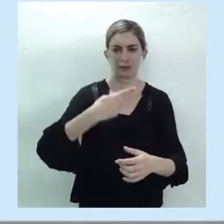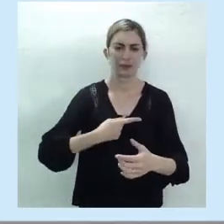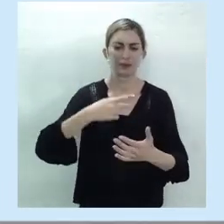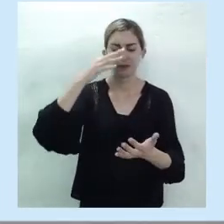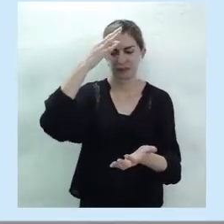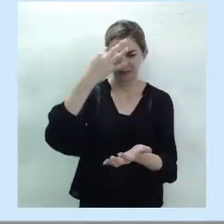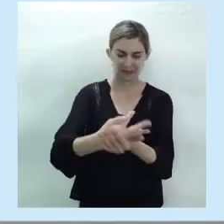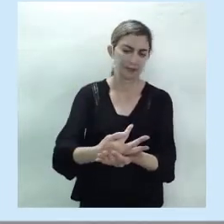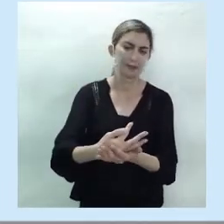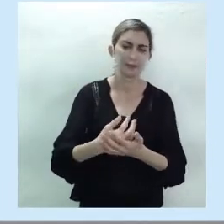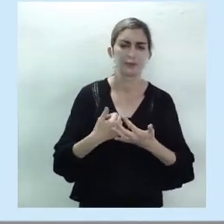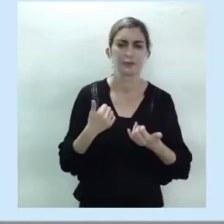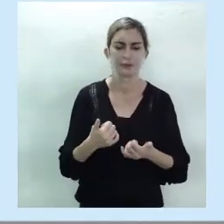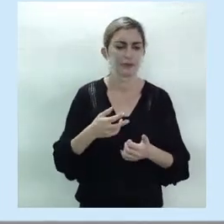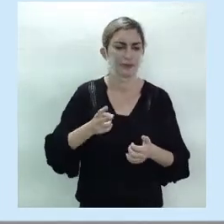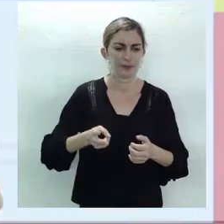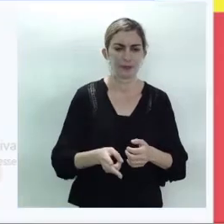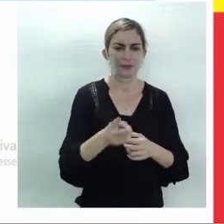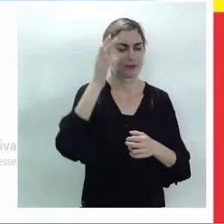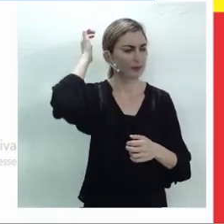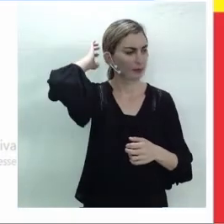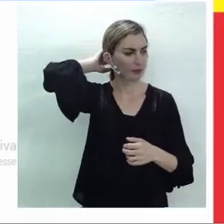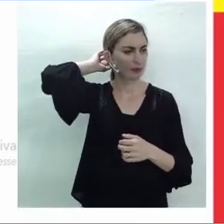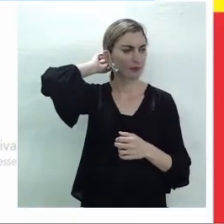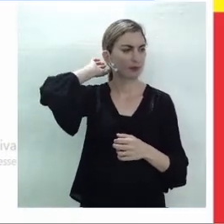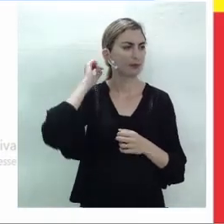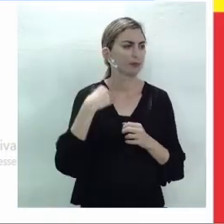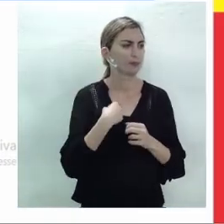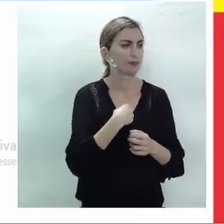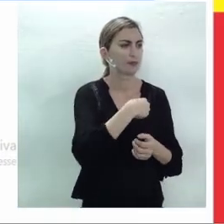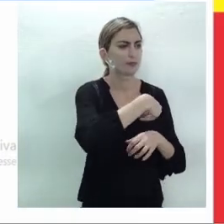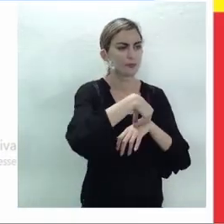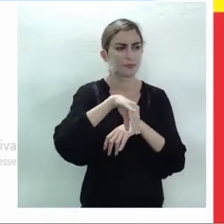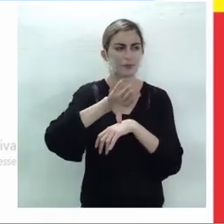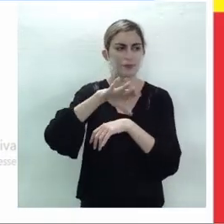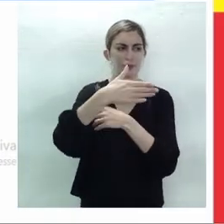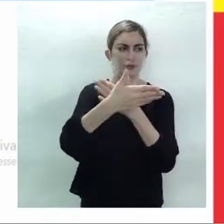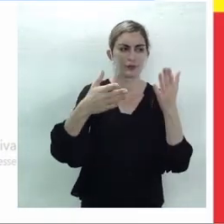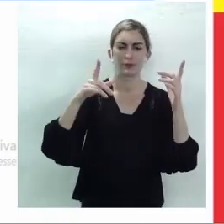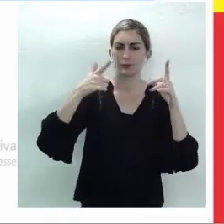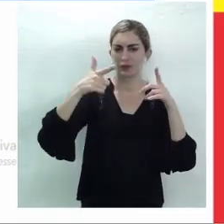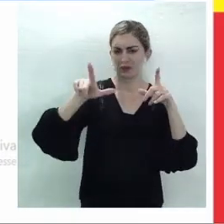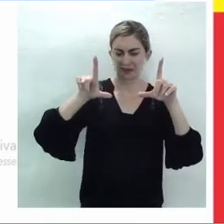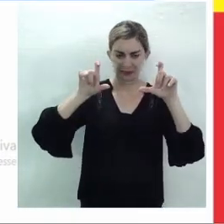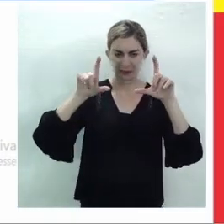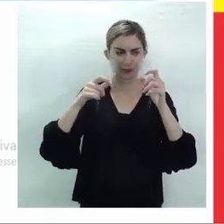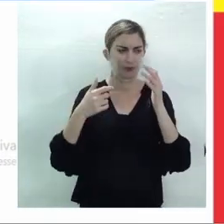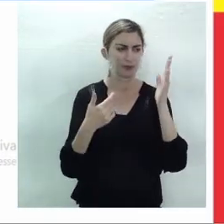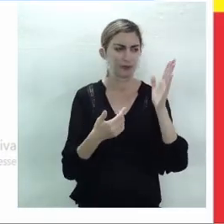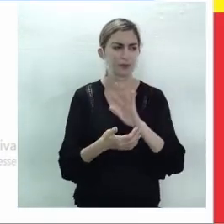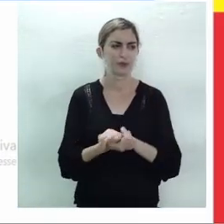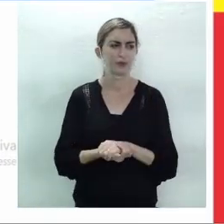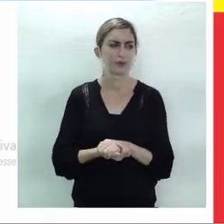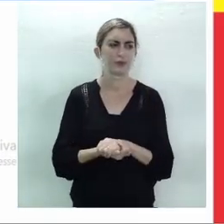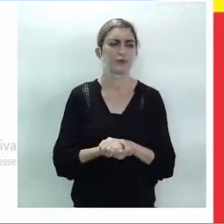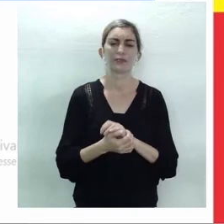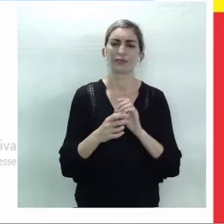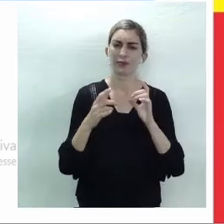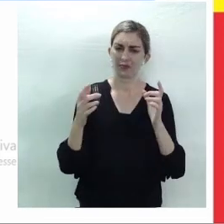própria fé. Vamos adiante aqui. Eu trago para vocês uma outra fotografia. Veja aqui, mais uma